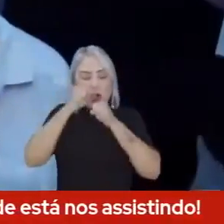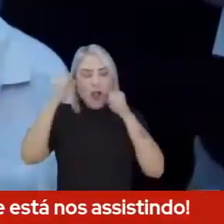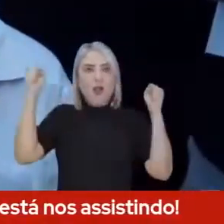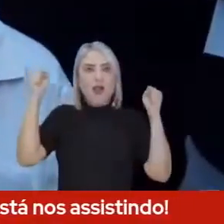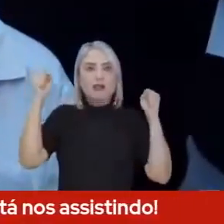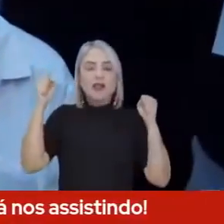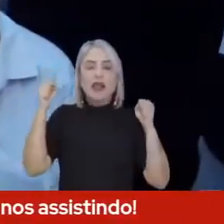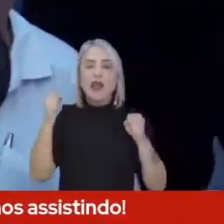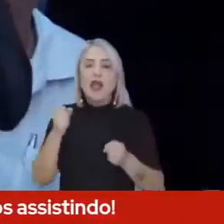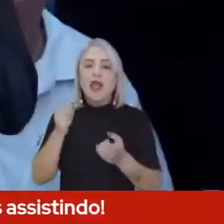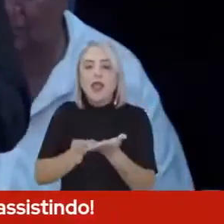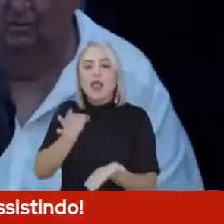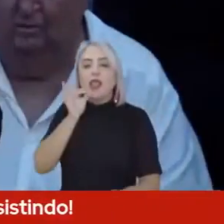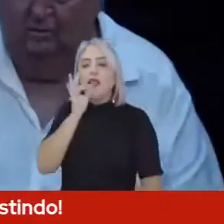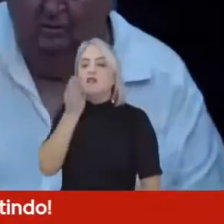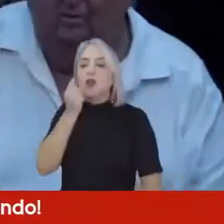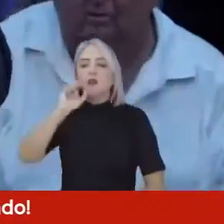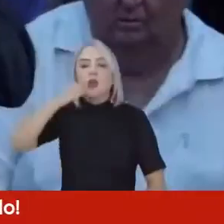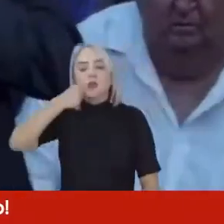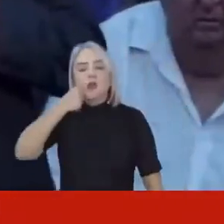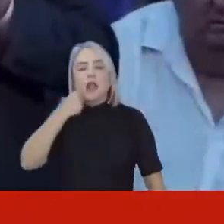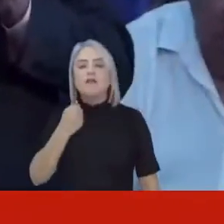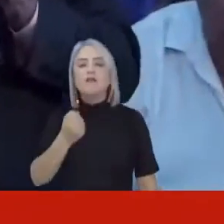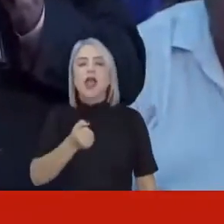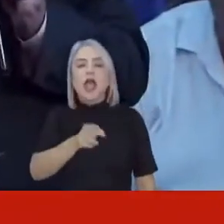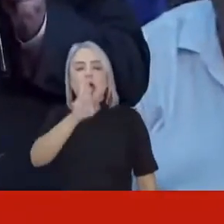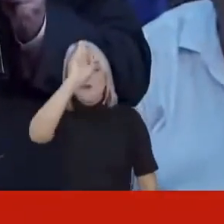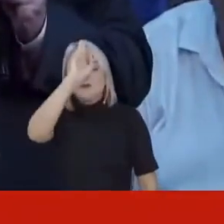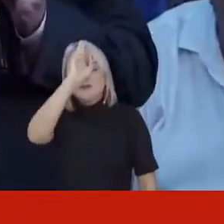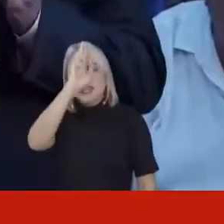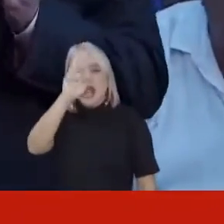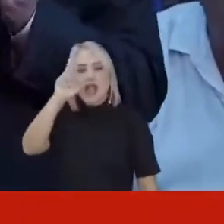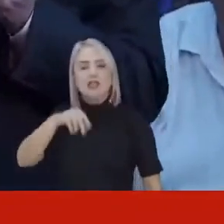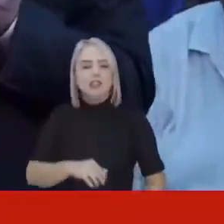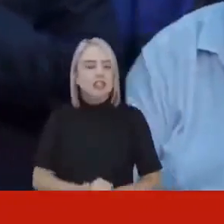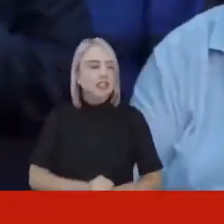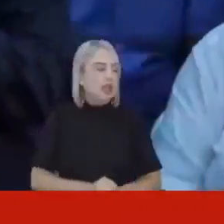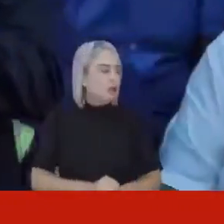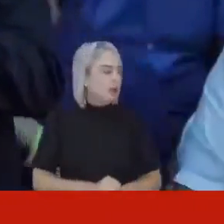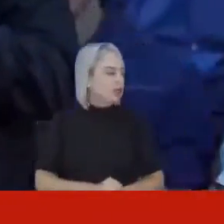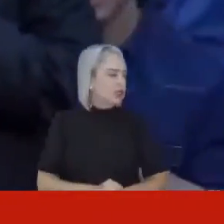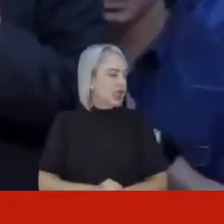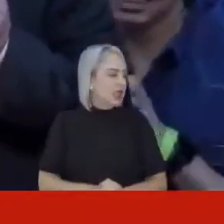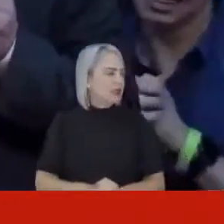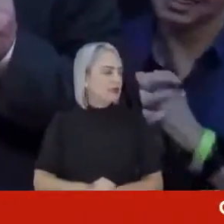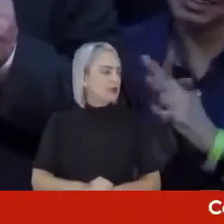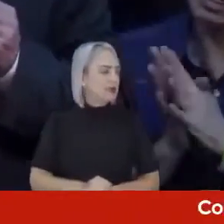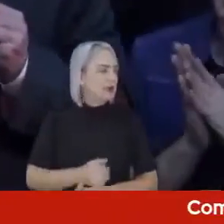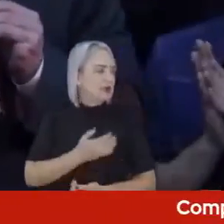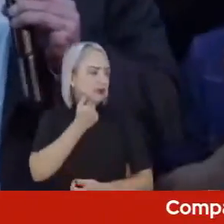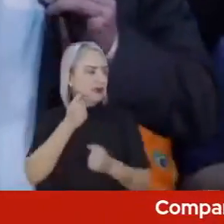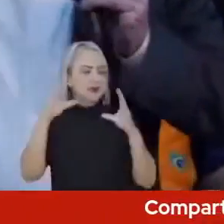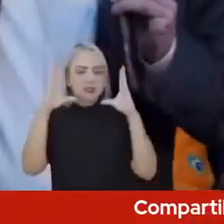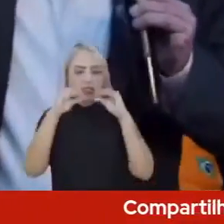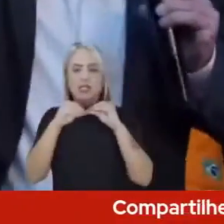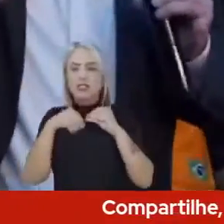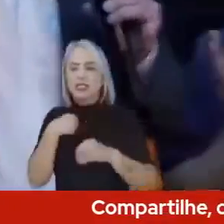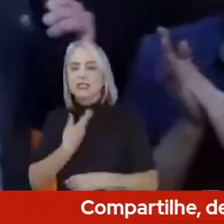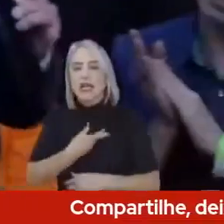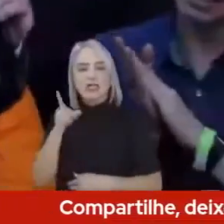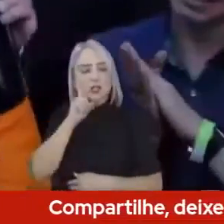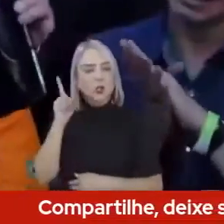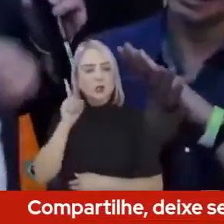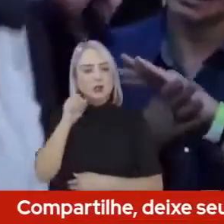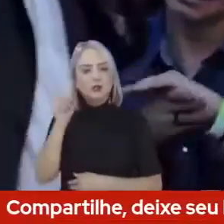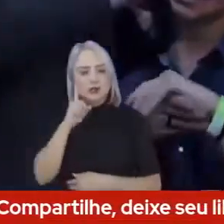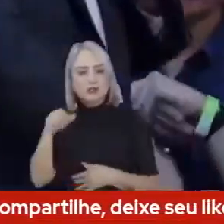café, almoçar e jantar todo santo dia. Nós temos que garantir que as pessoas tenham oportunidade.